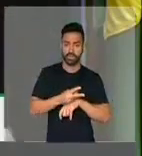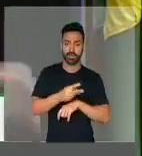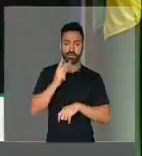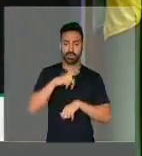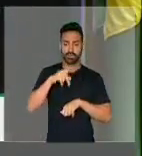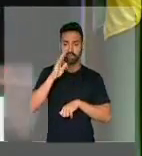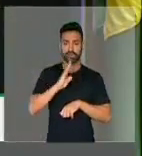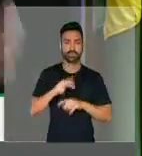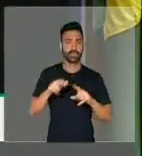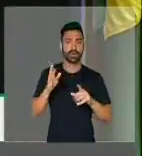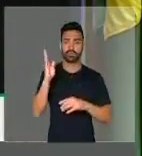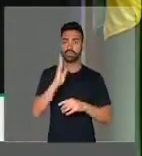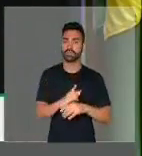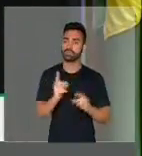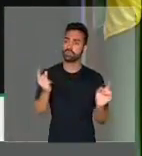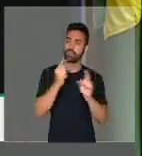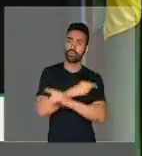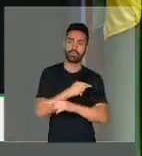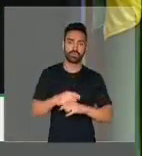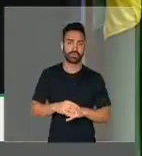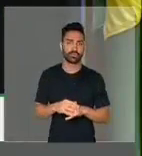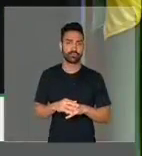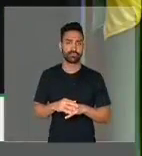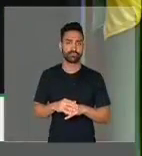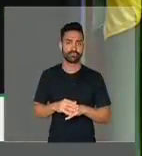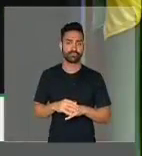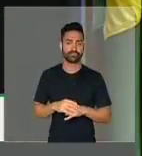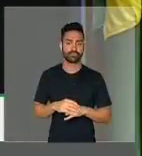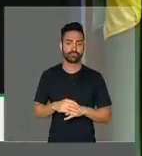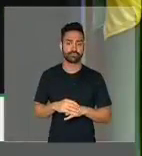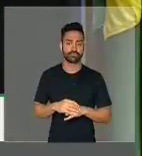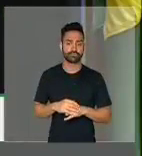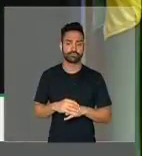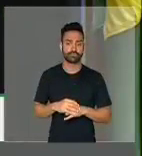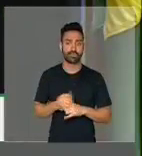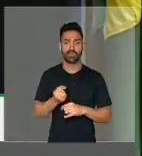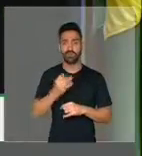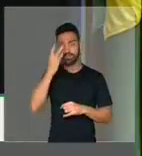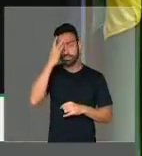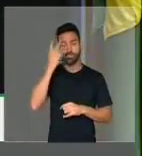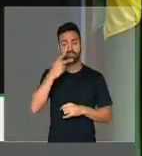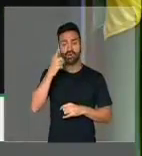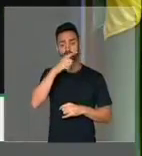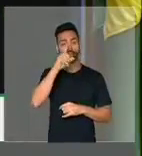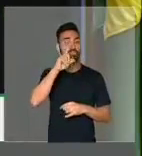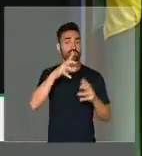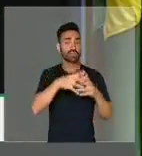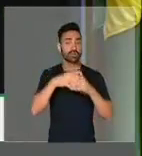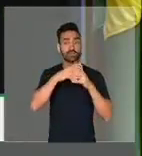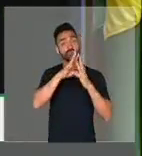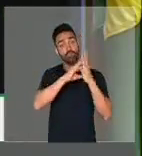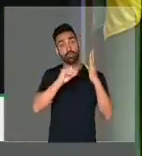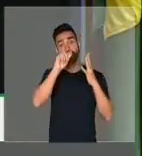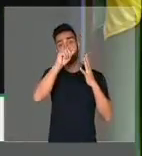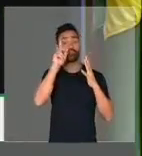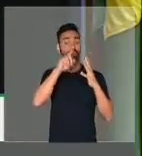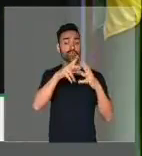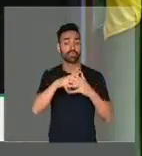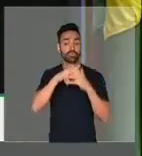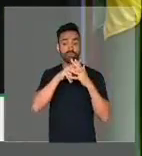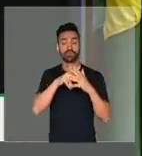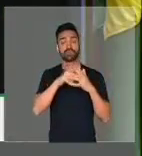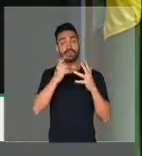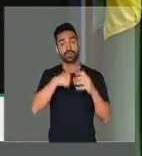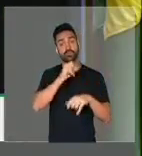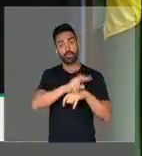na contramão disso, mais uma vez, via olhar, por exemplo, alguns que falam tanto dos Estados Unidos, via lá o exemplo de lá. O exemplo de quem está protegendo